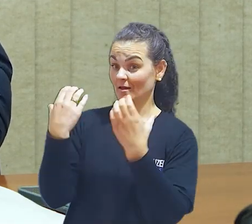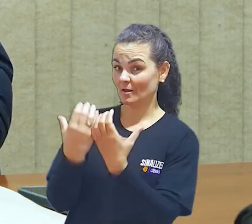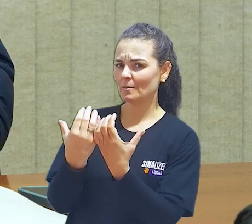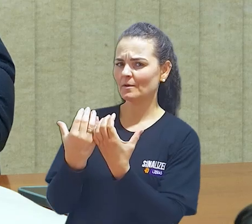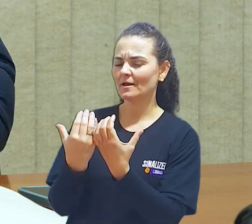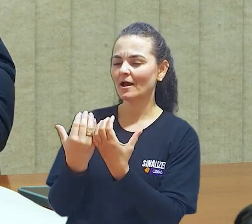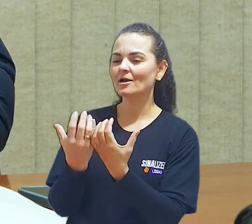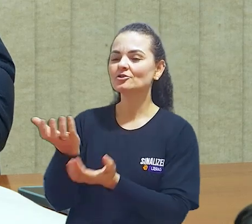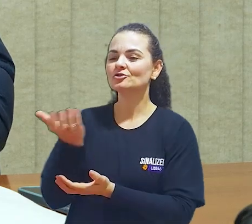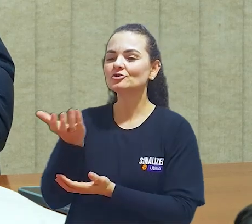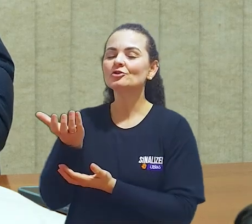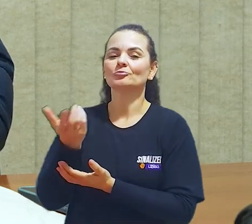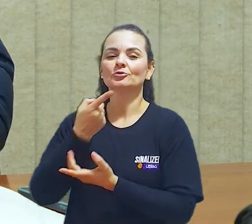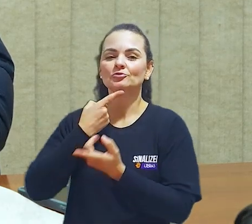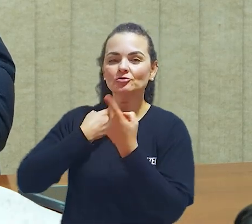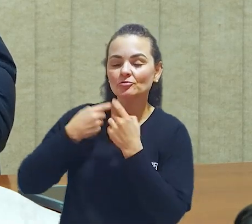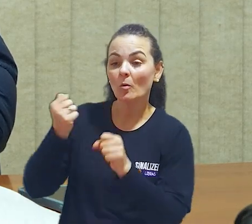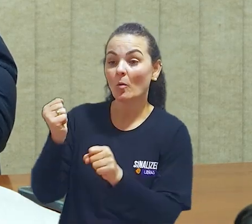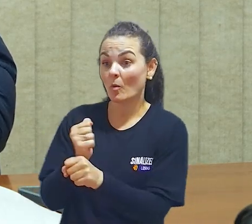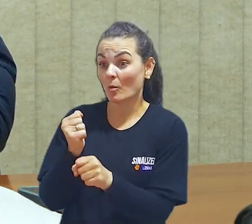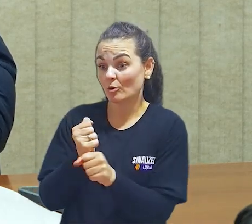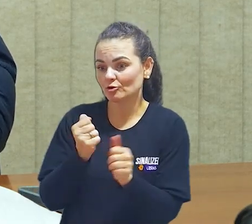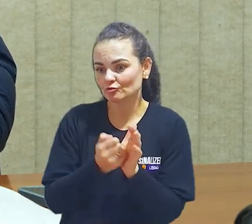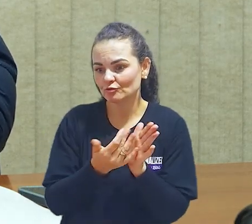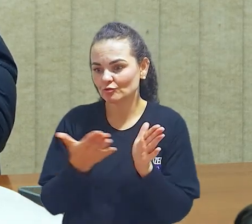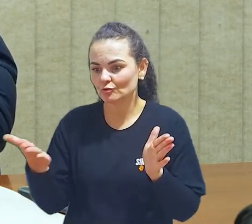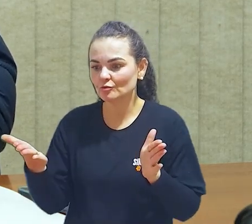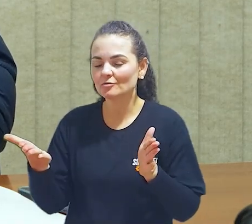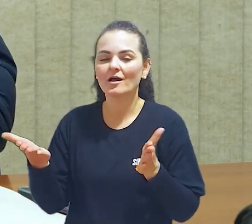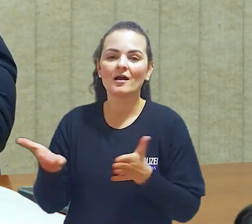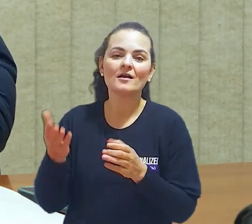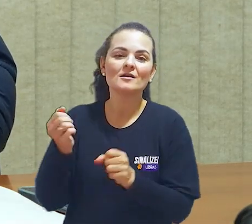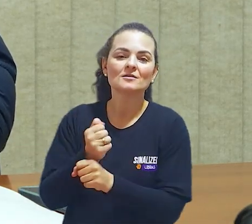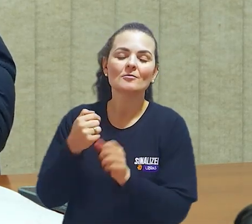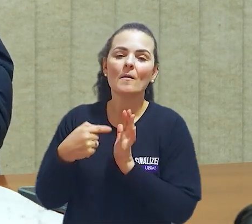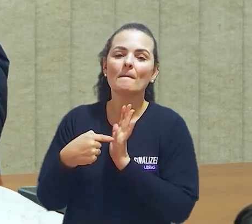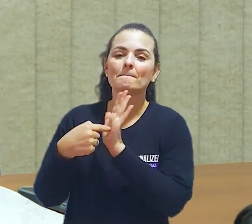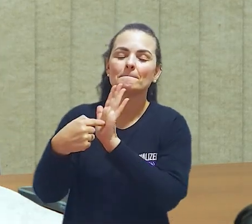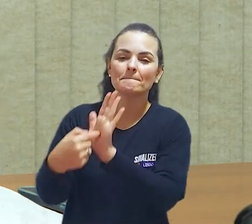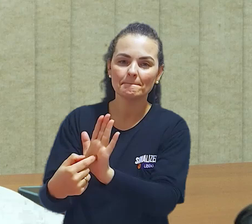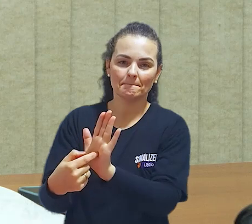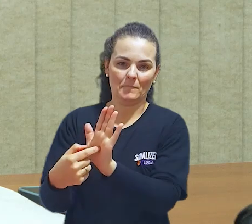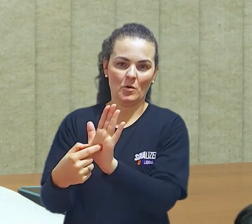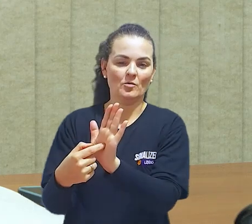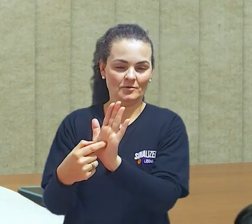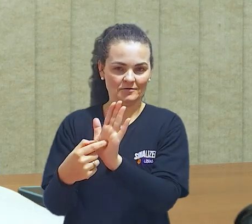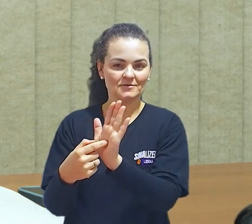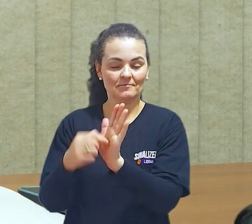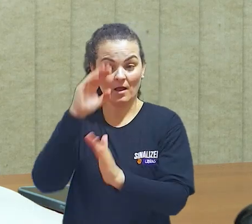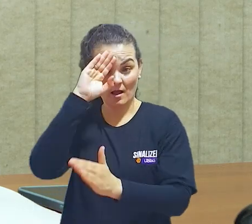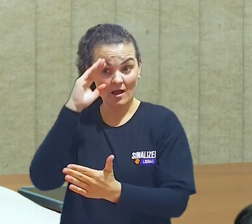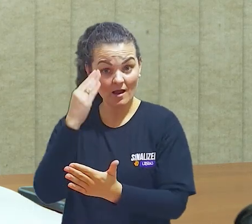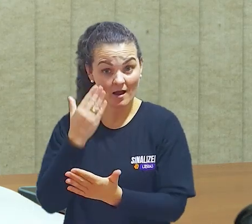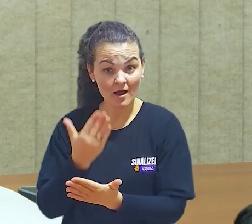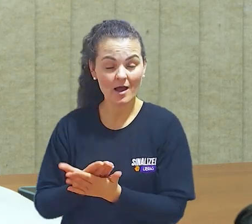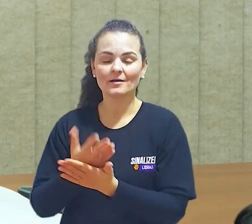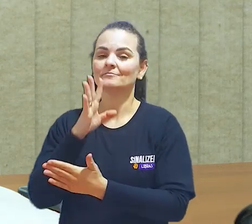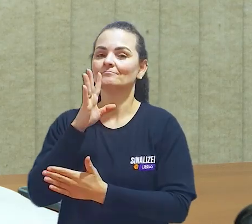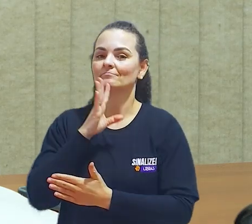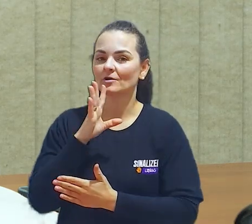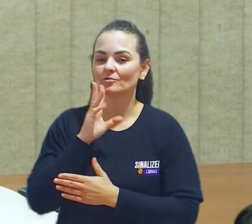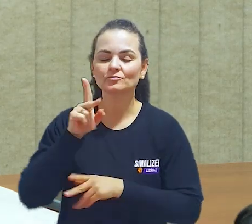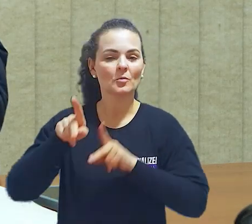construir, ao longo deste ano, uma imagem que possa trazer confiança e conhecimento